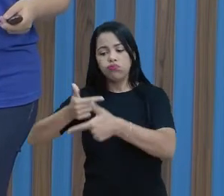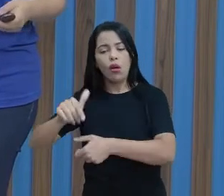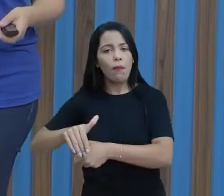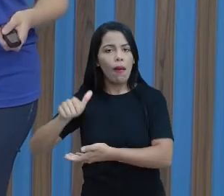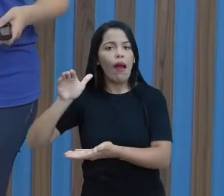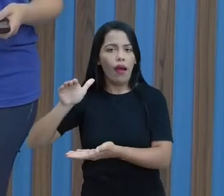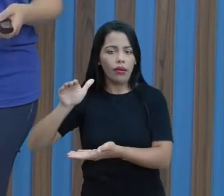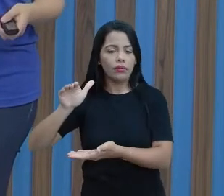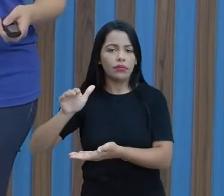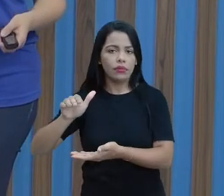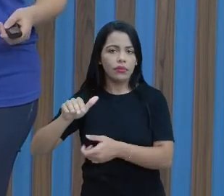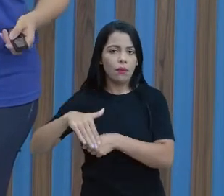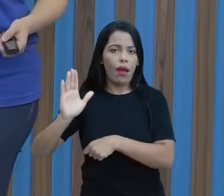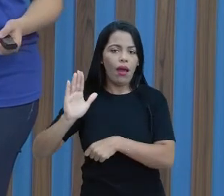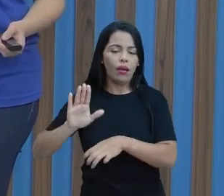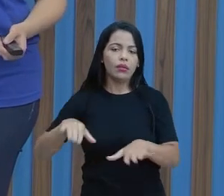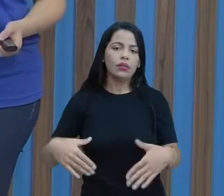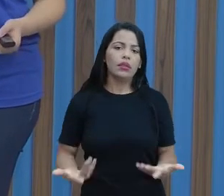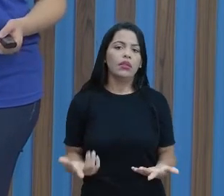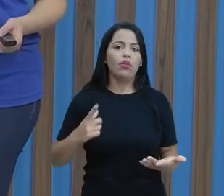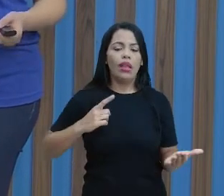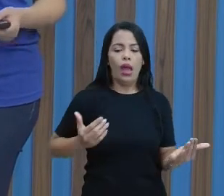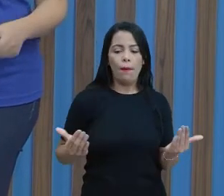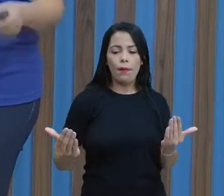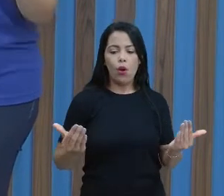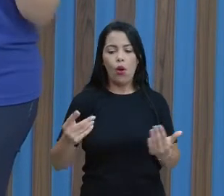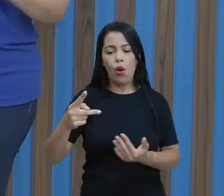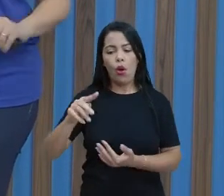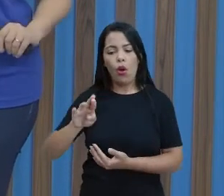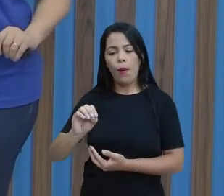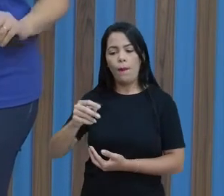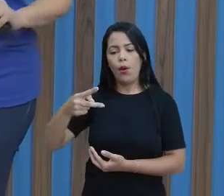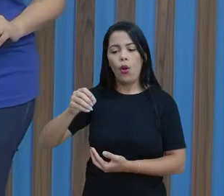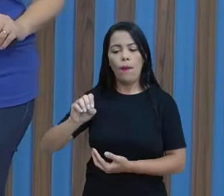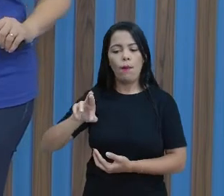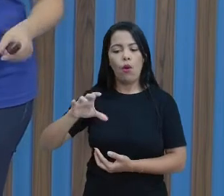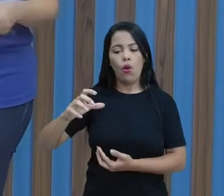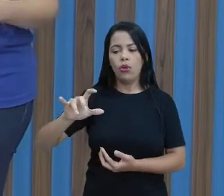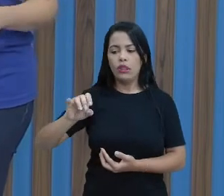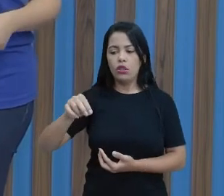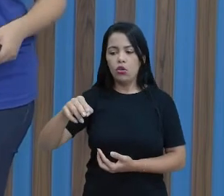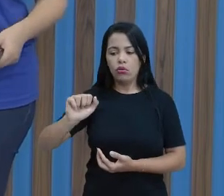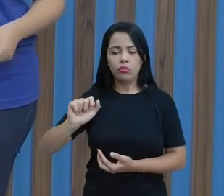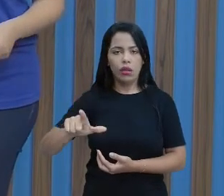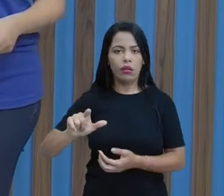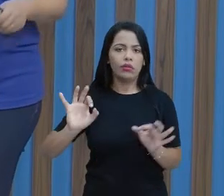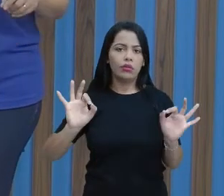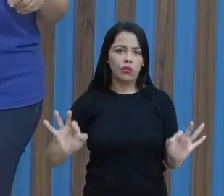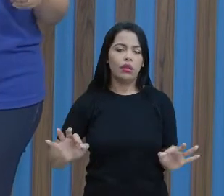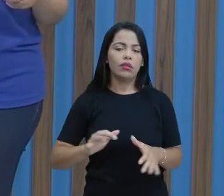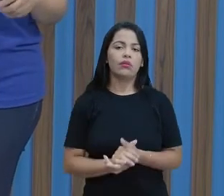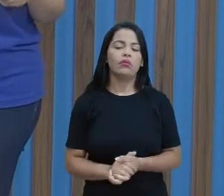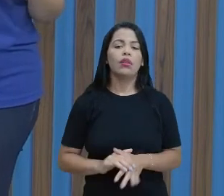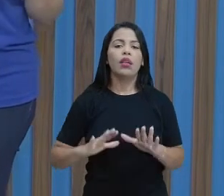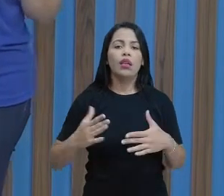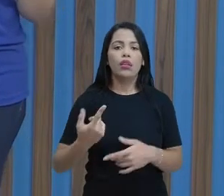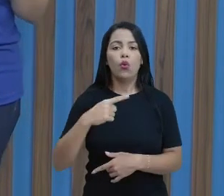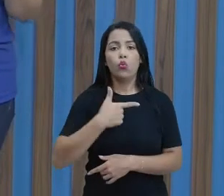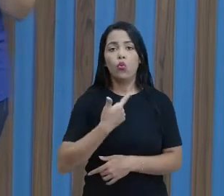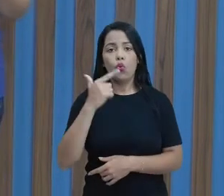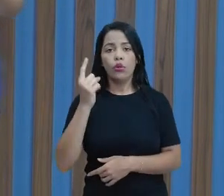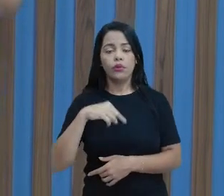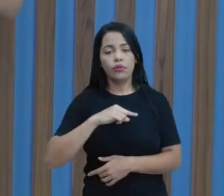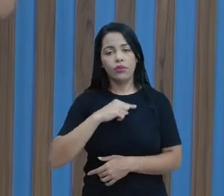sobre relação diretamente proporcional, certo? No outro exemplo, a gente utilizou a relação entre a quantidade